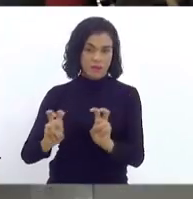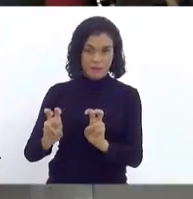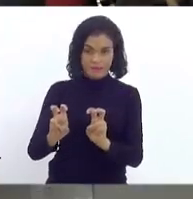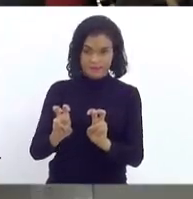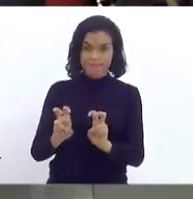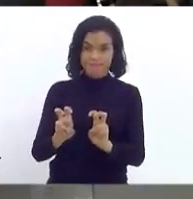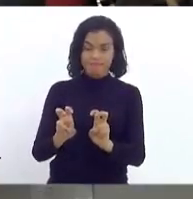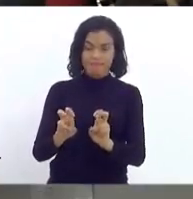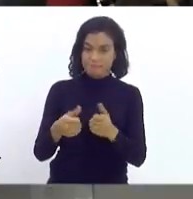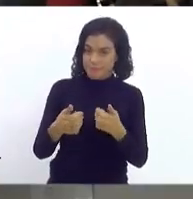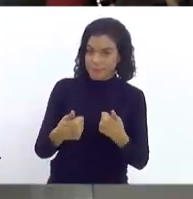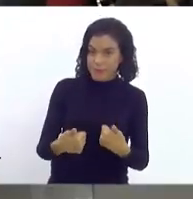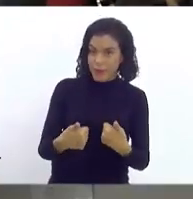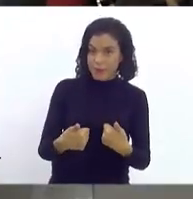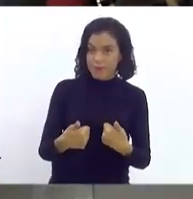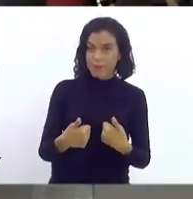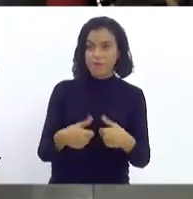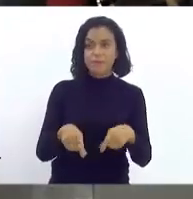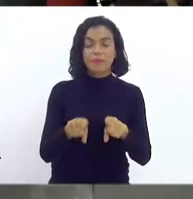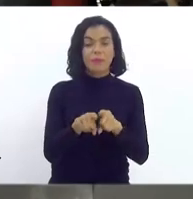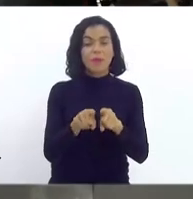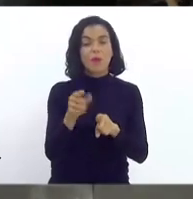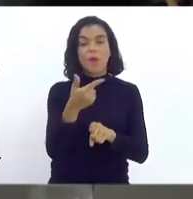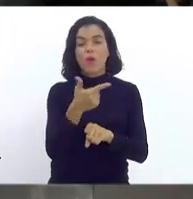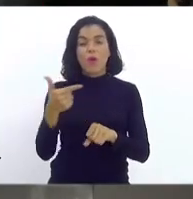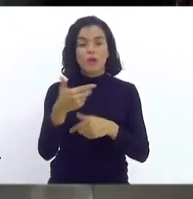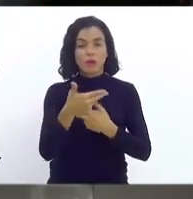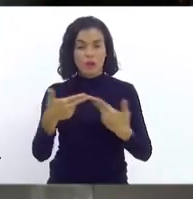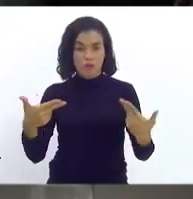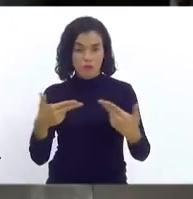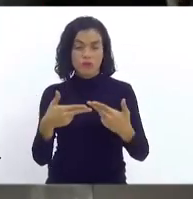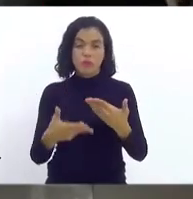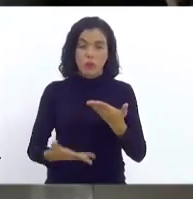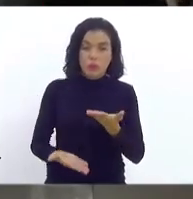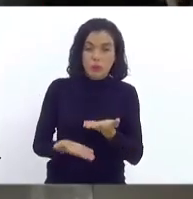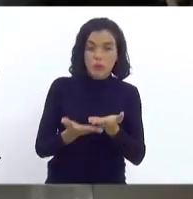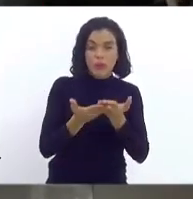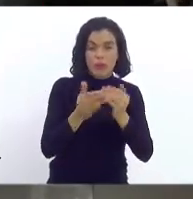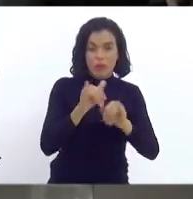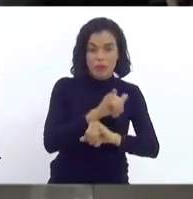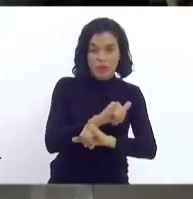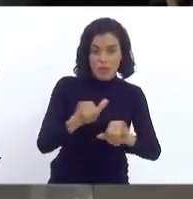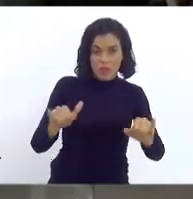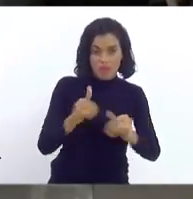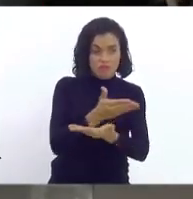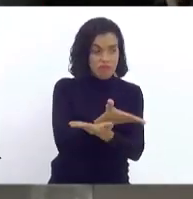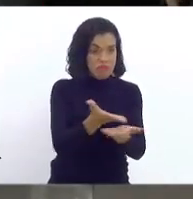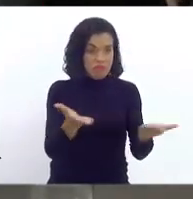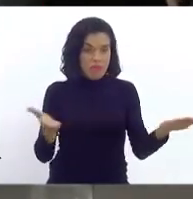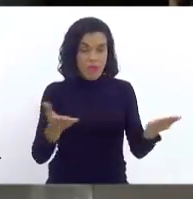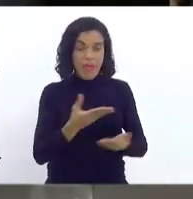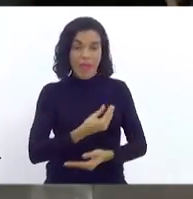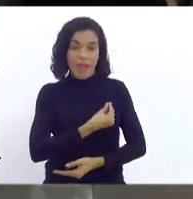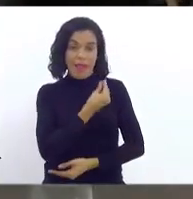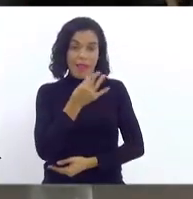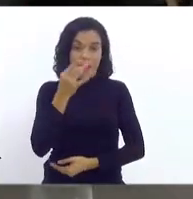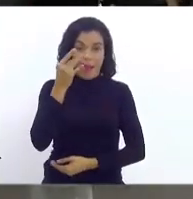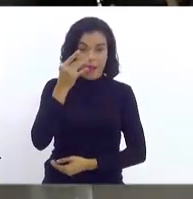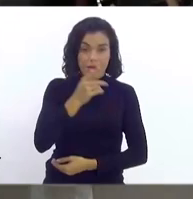debatidos. Tá? E a outra coisa que eu queria postular a esse colegiado é que, tendo em vista a presença da